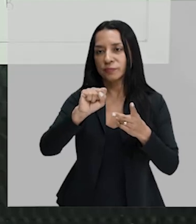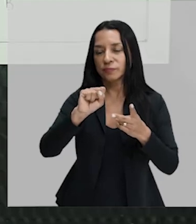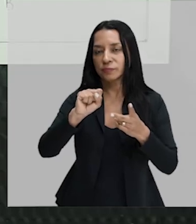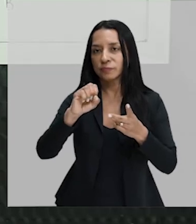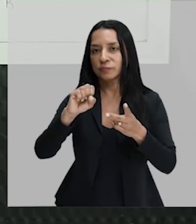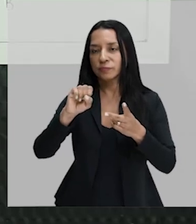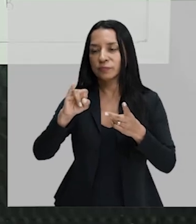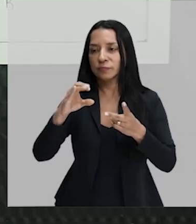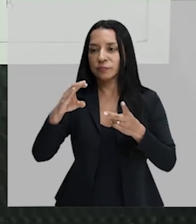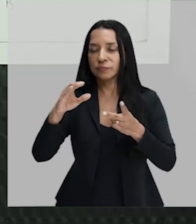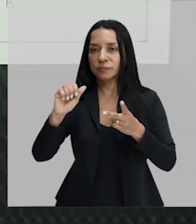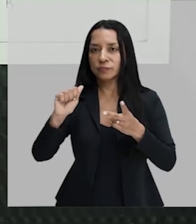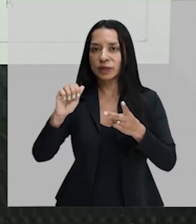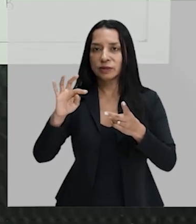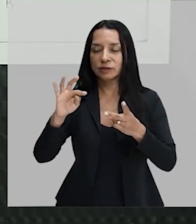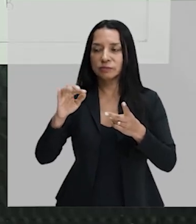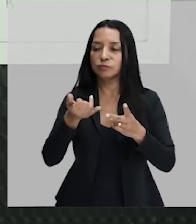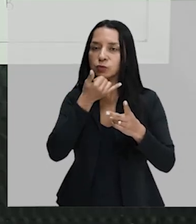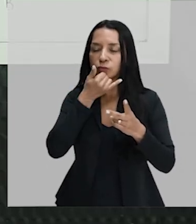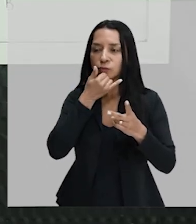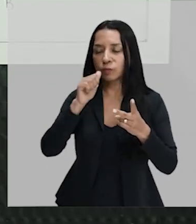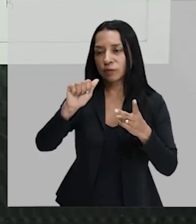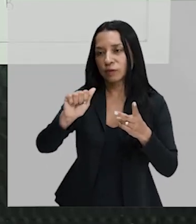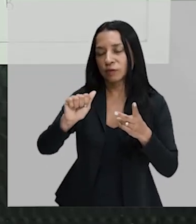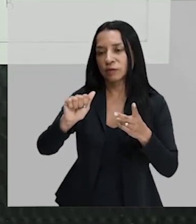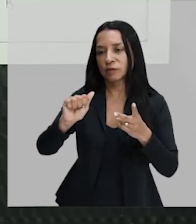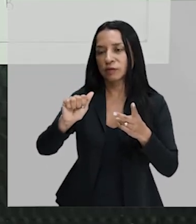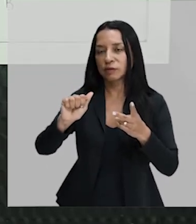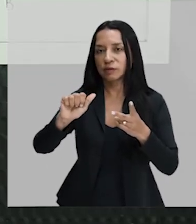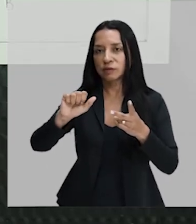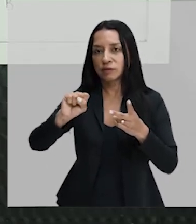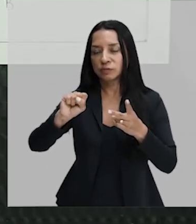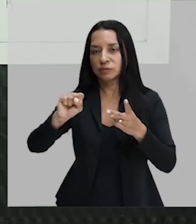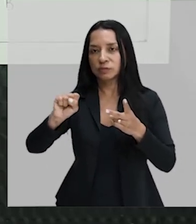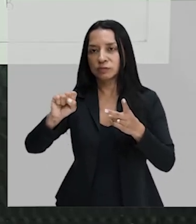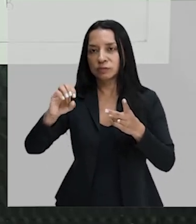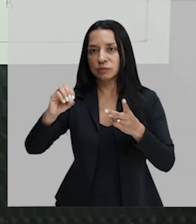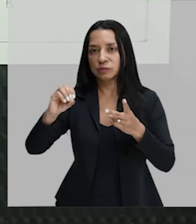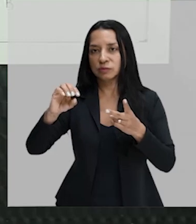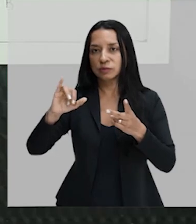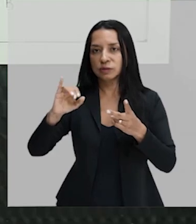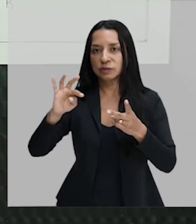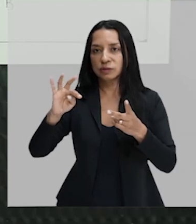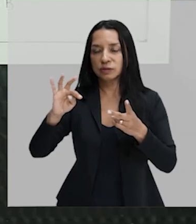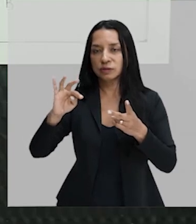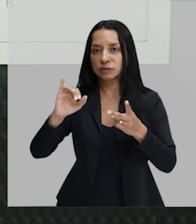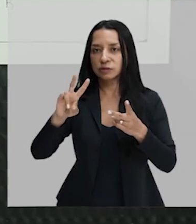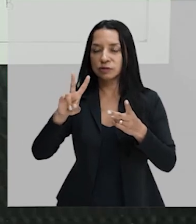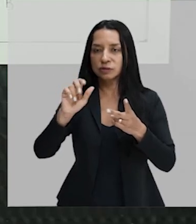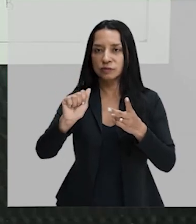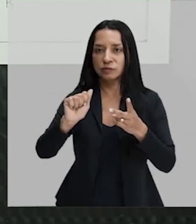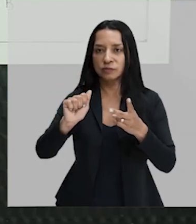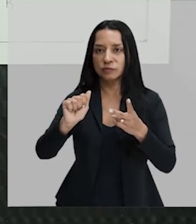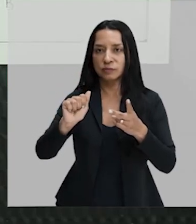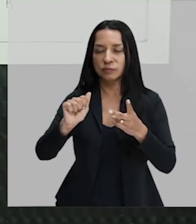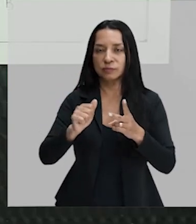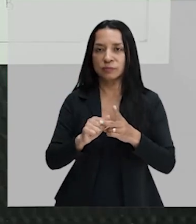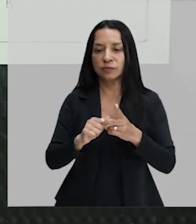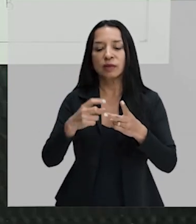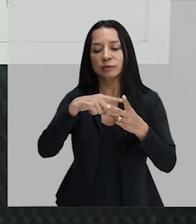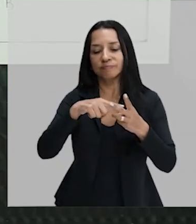somar a matriz A mais a matriz B mais C, eu tenho